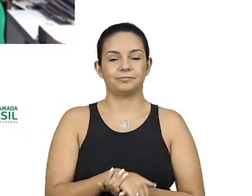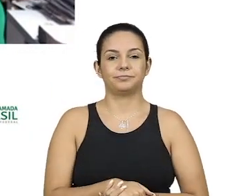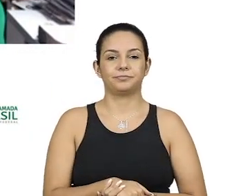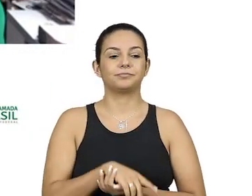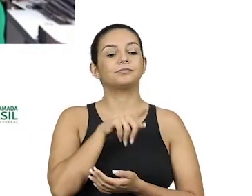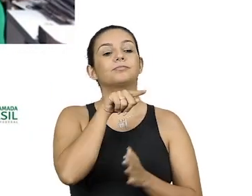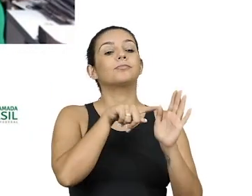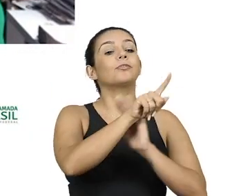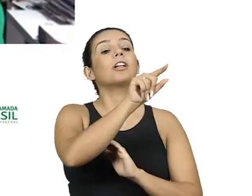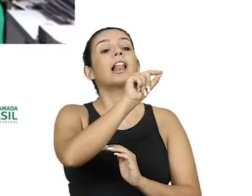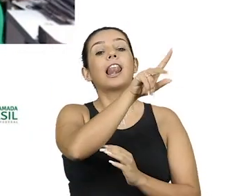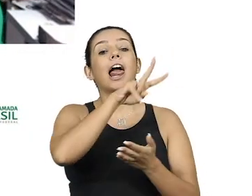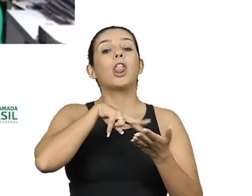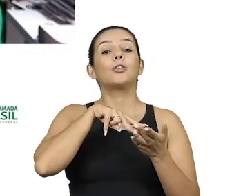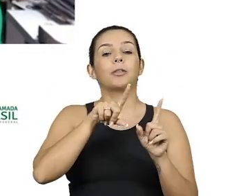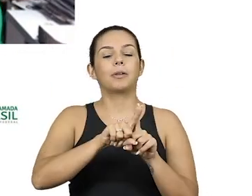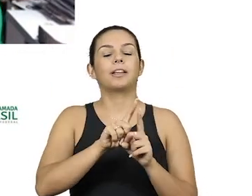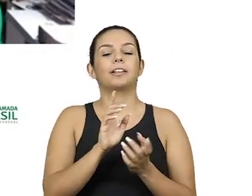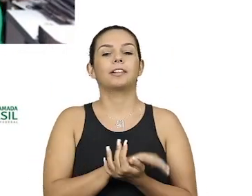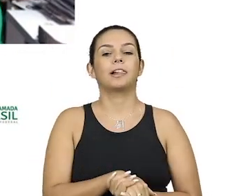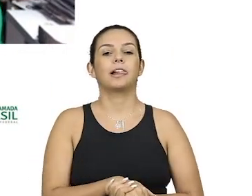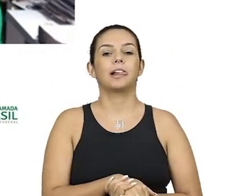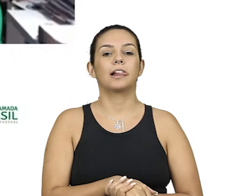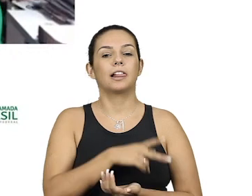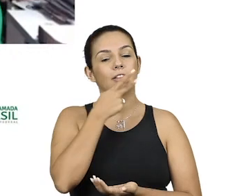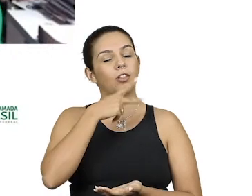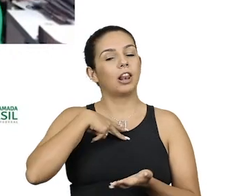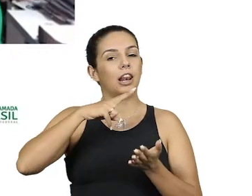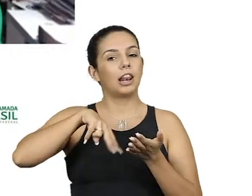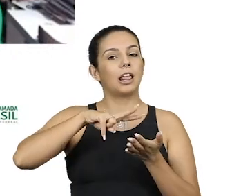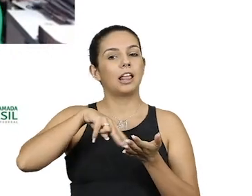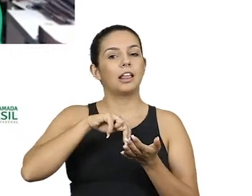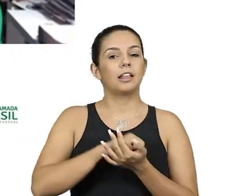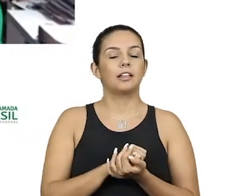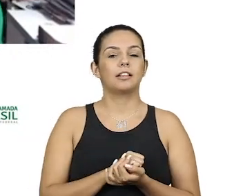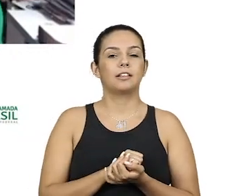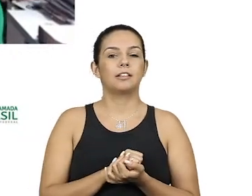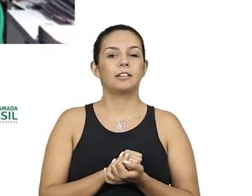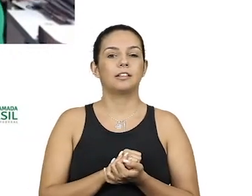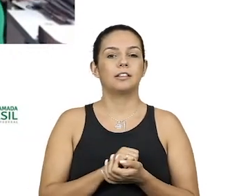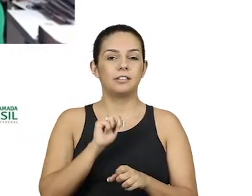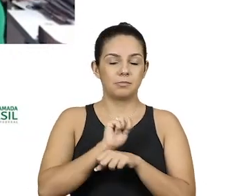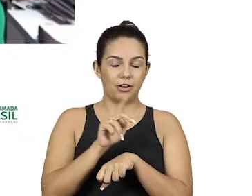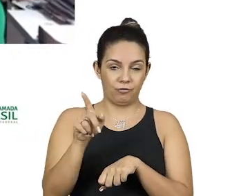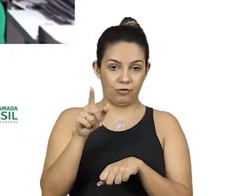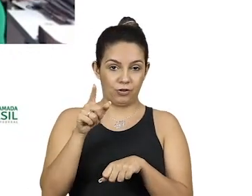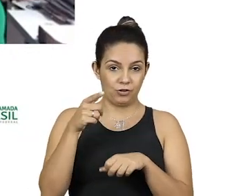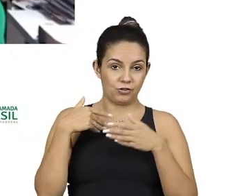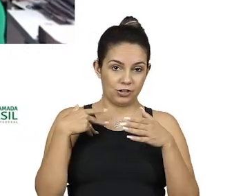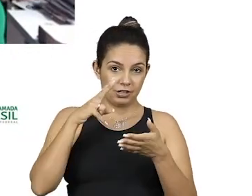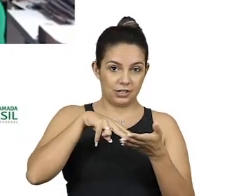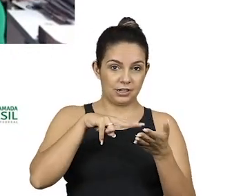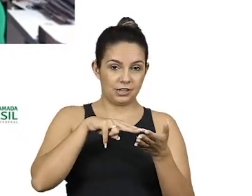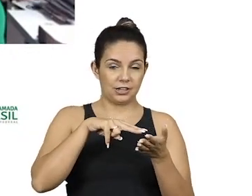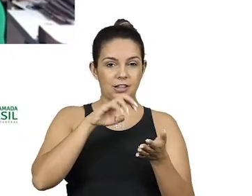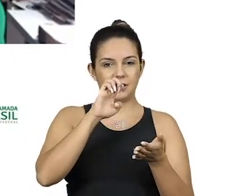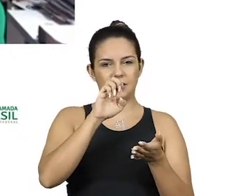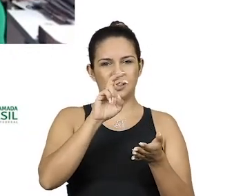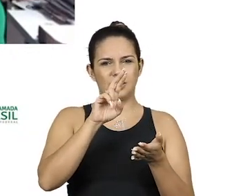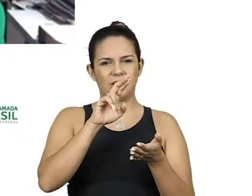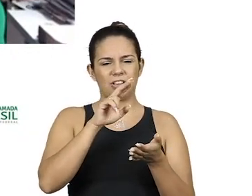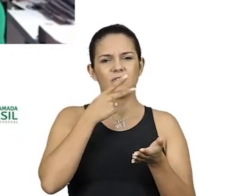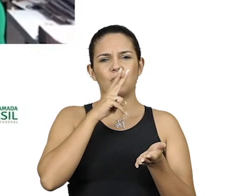que está lendo? Eu estava lendo, enquanto esperava você, Eugênio Montale,